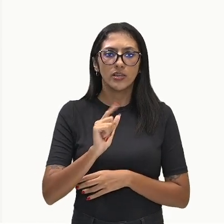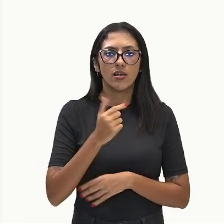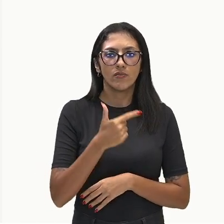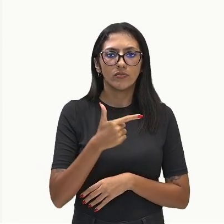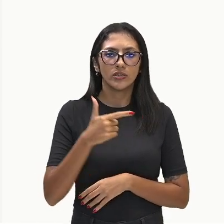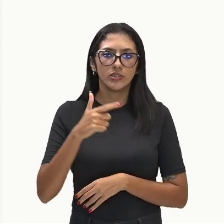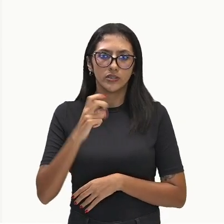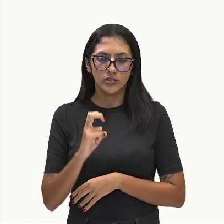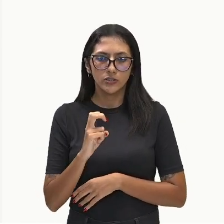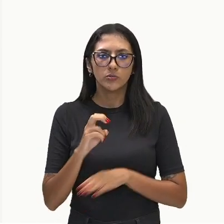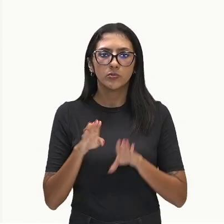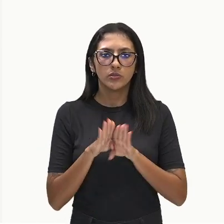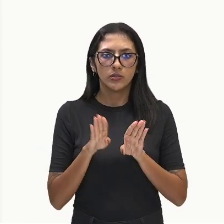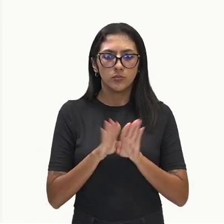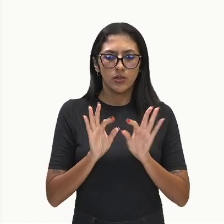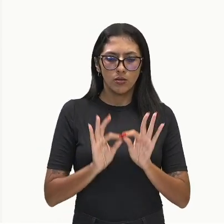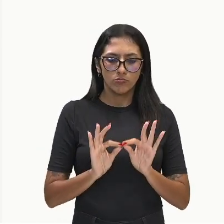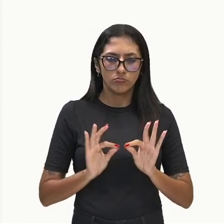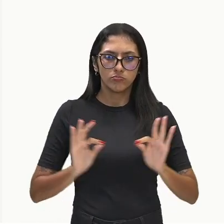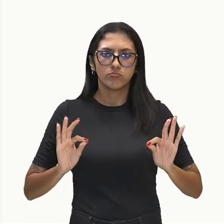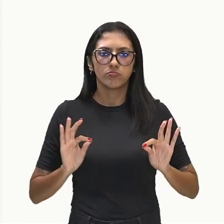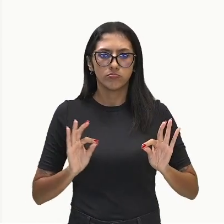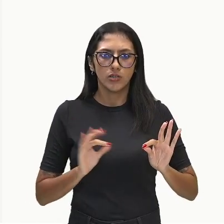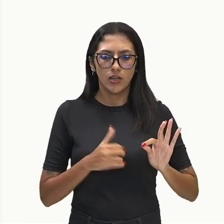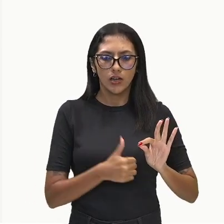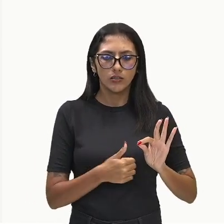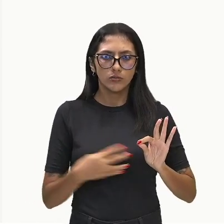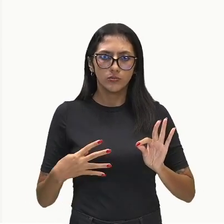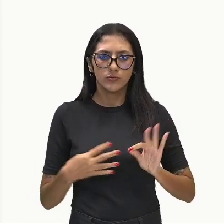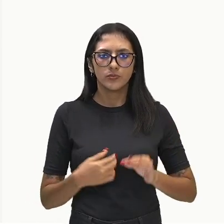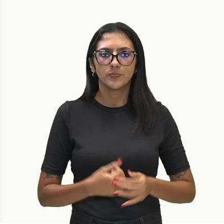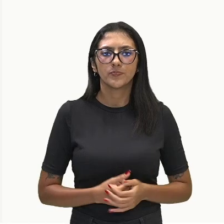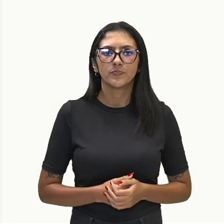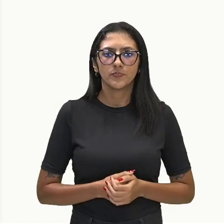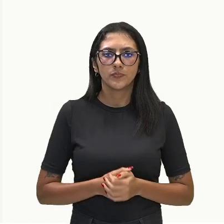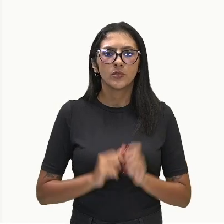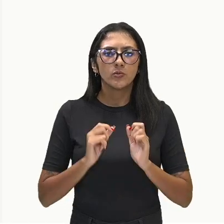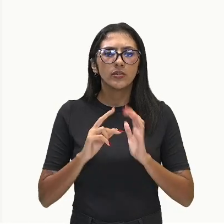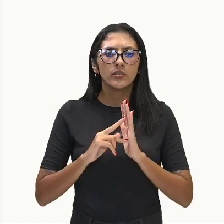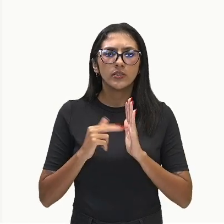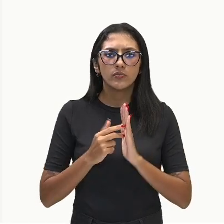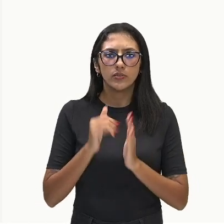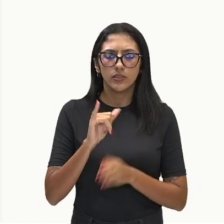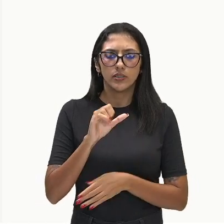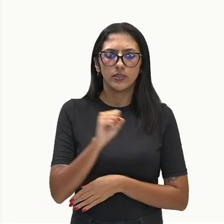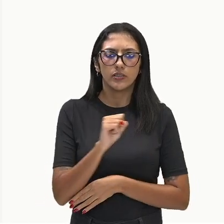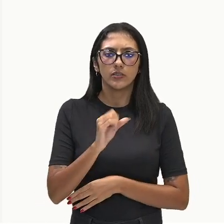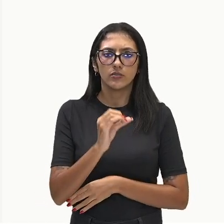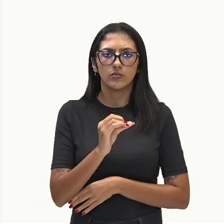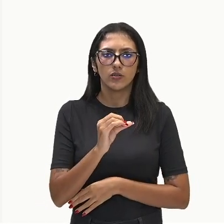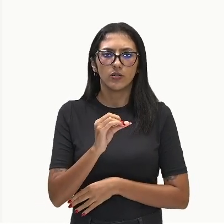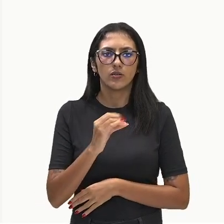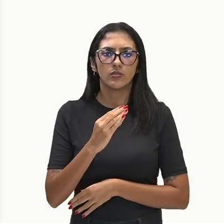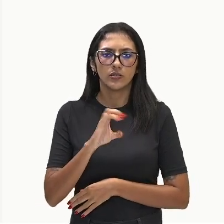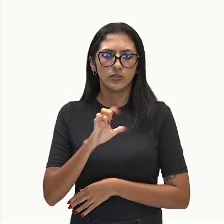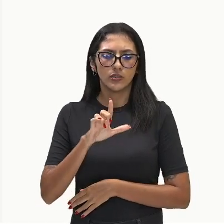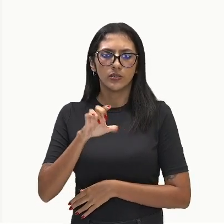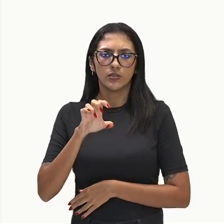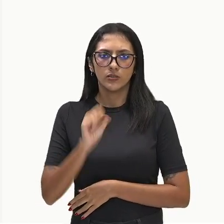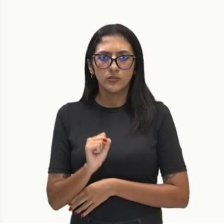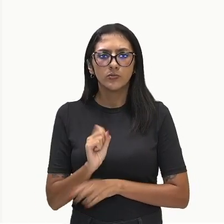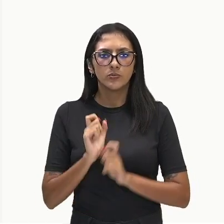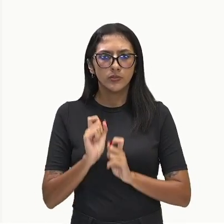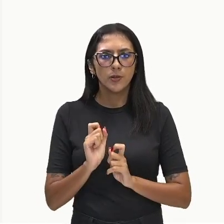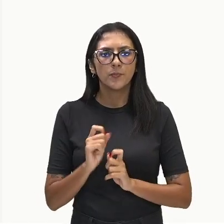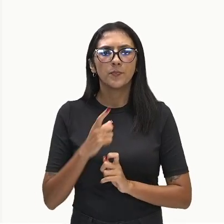do triângulo tem 14 centímetros. O que é um triângulo isósceles? É um triângulo que